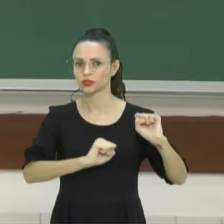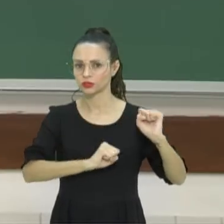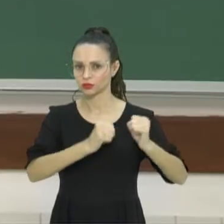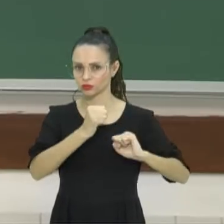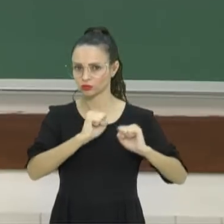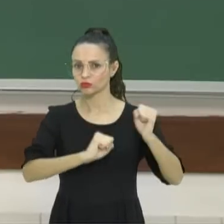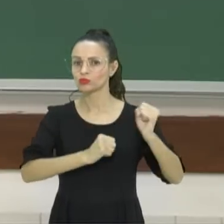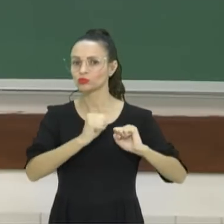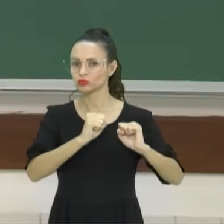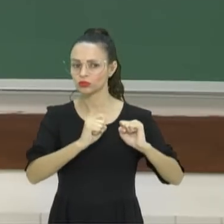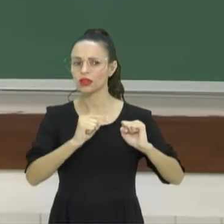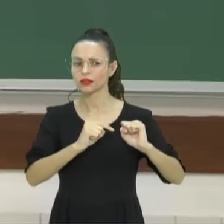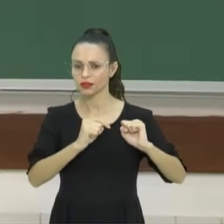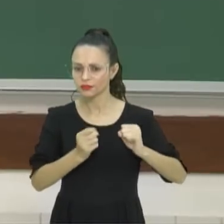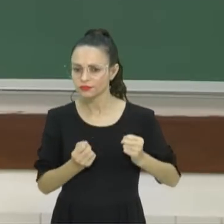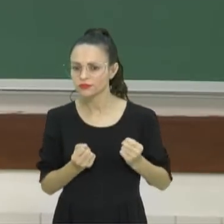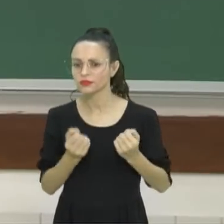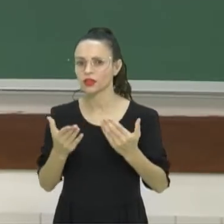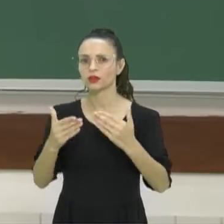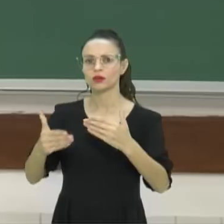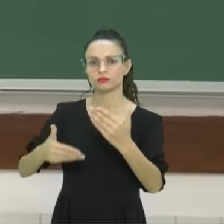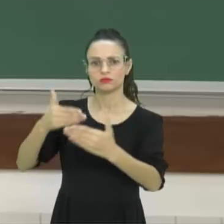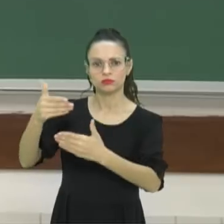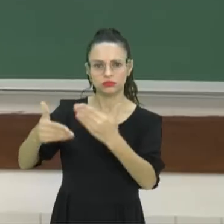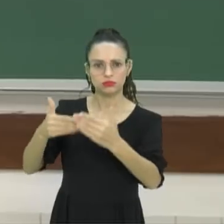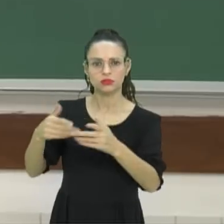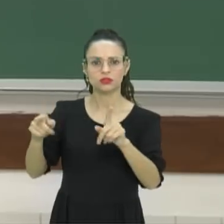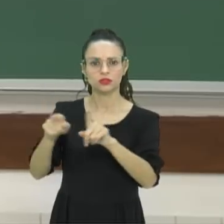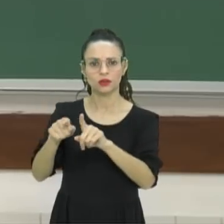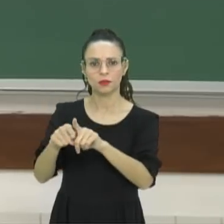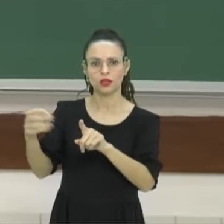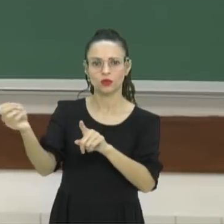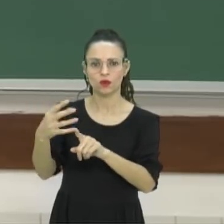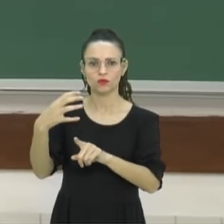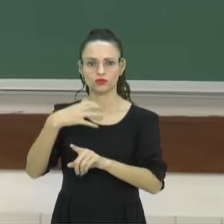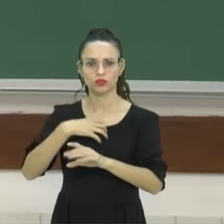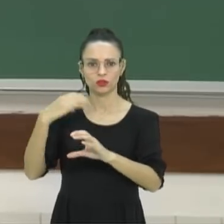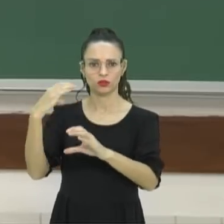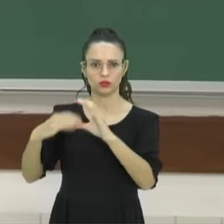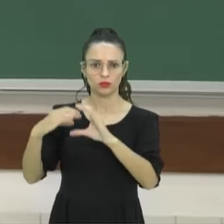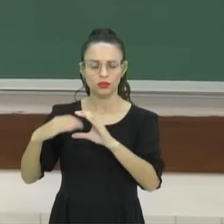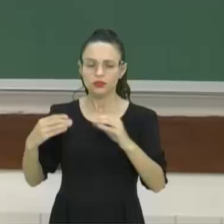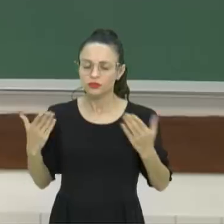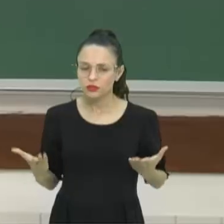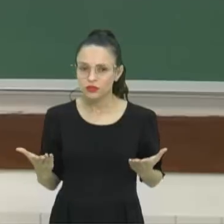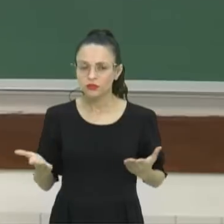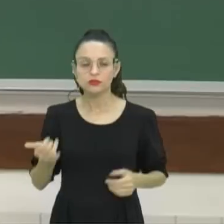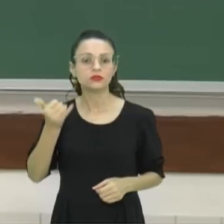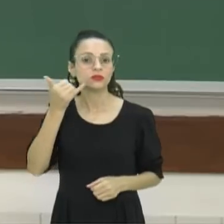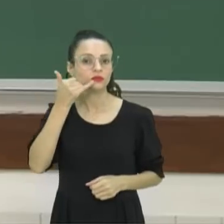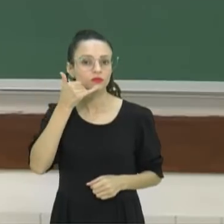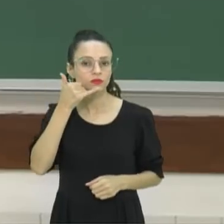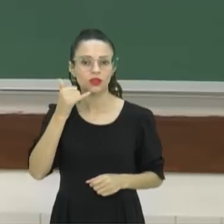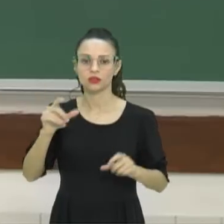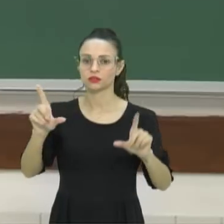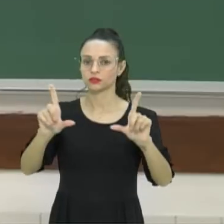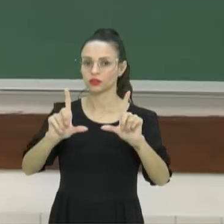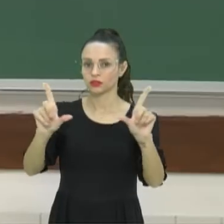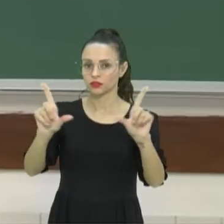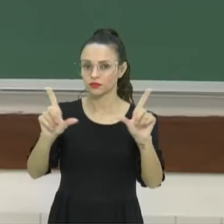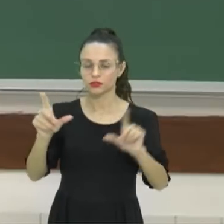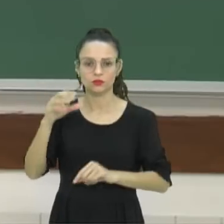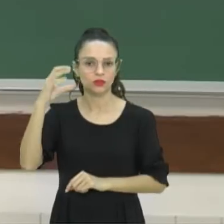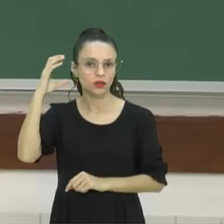trouxe consigo o desenvolvimento de novas formas de comunicar-se. Afinal, o próprio celular, a televisão,